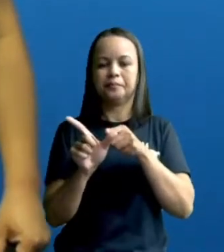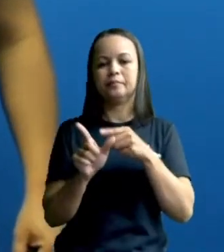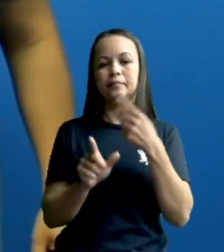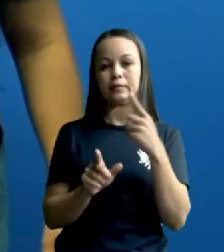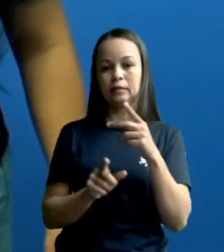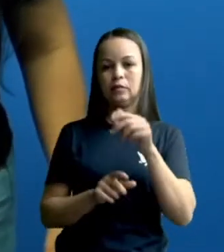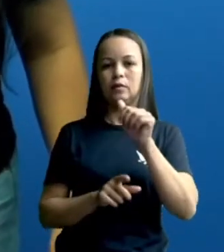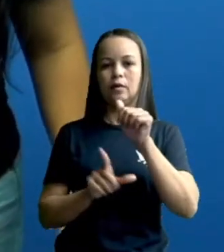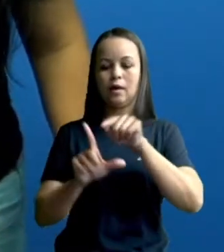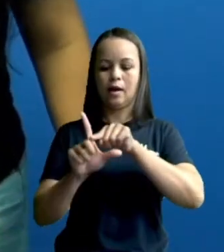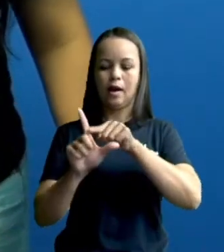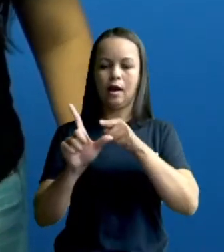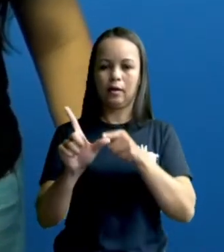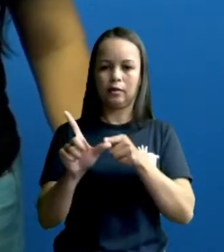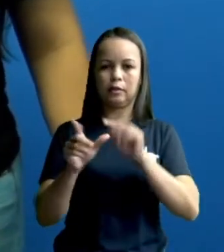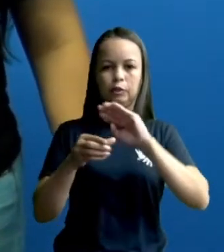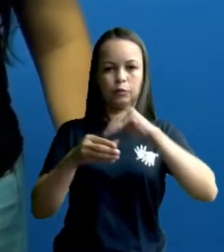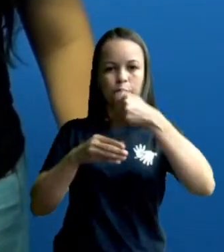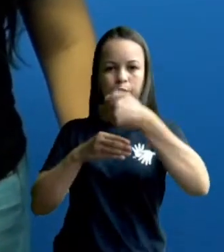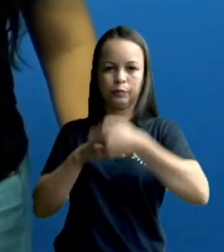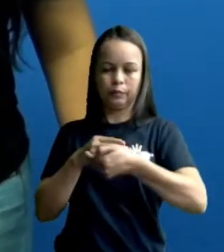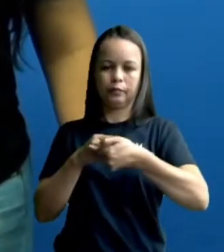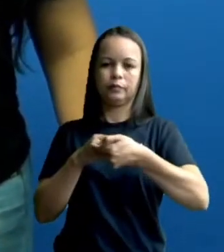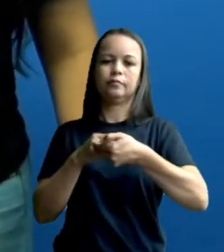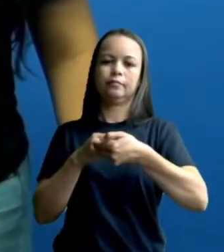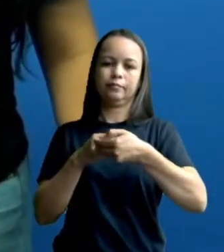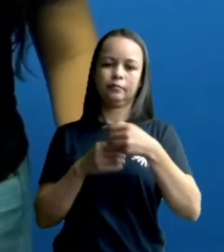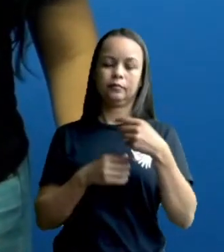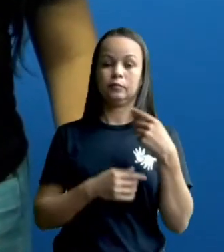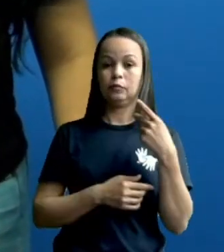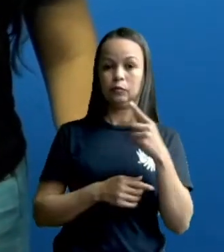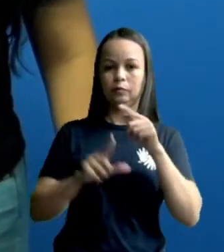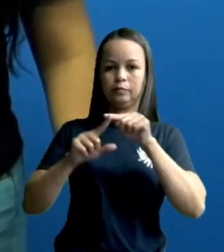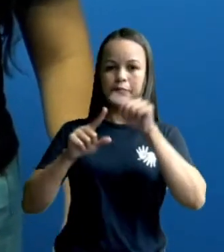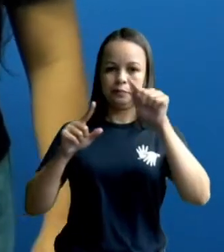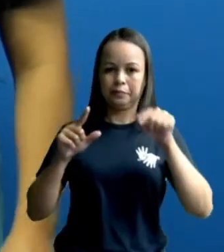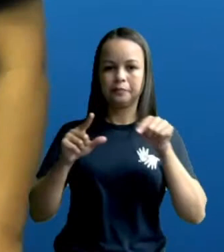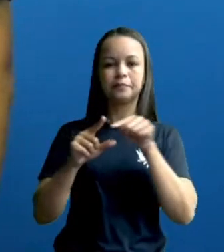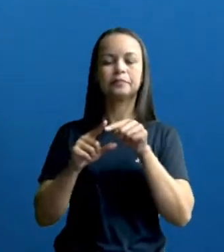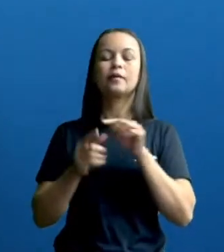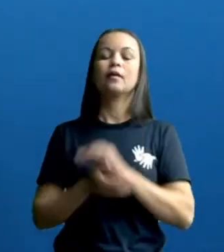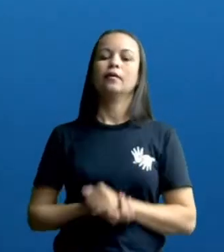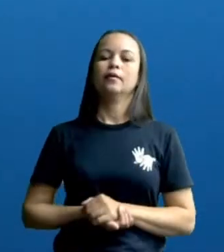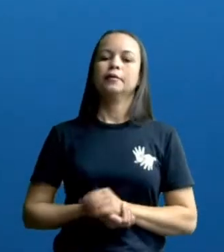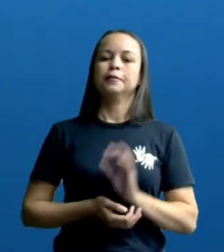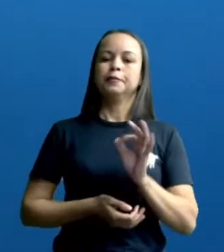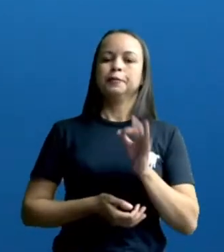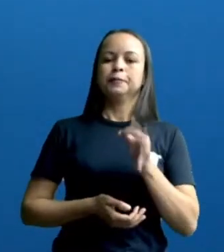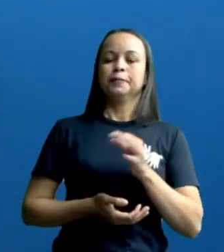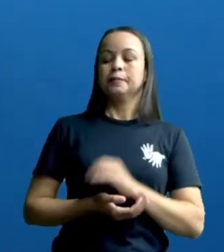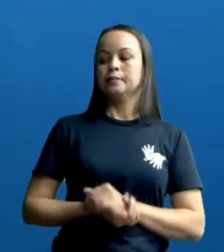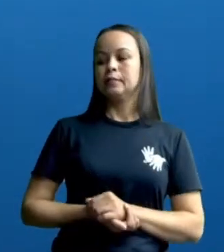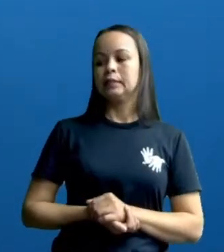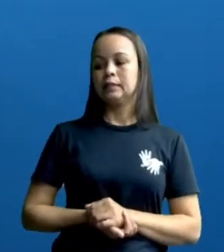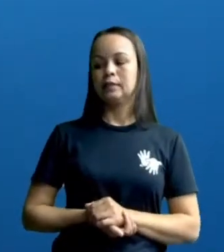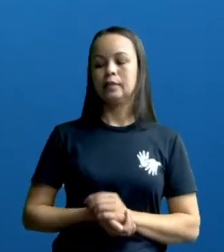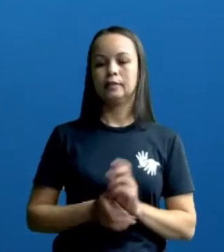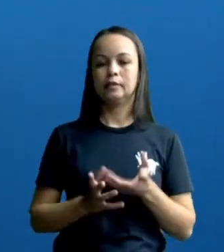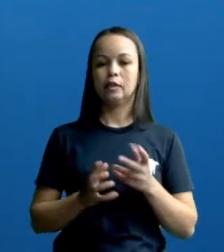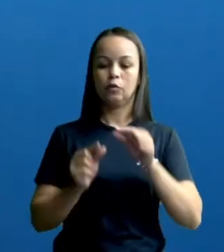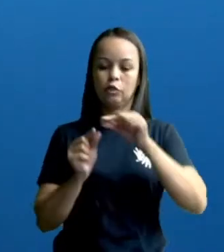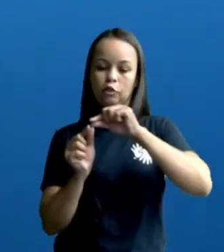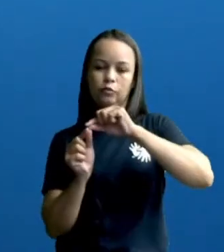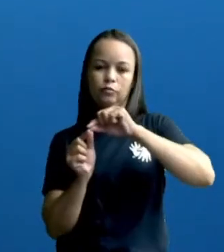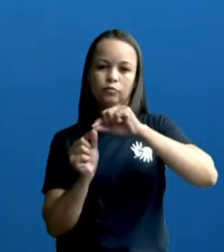é o ângulo externo do triângulo, tá certo? Então, se eu esticar aqui em